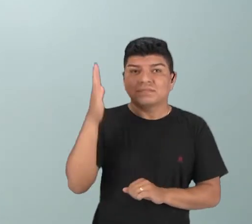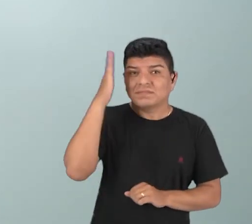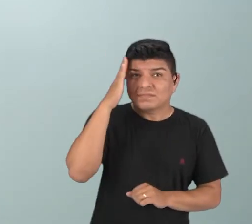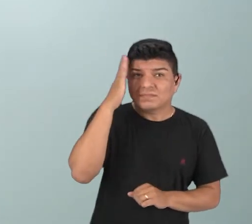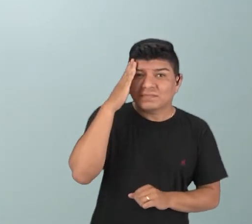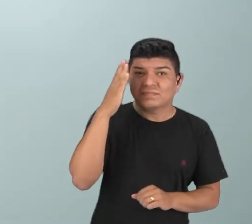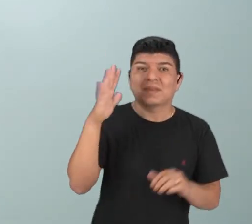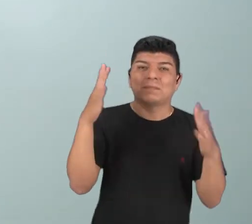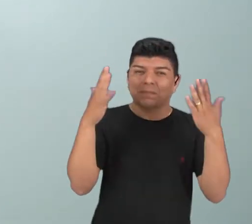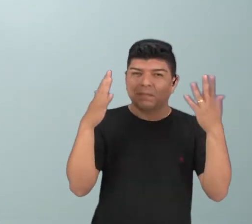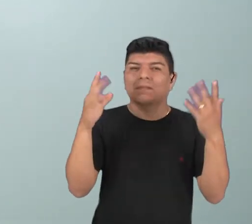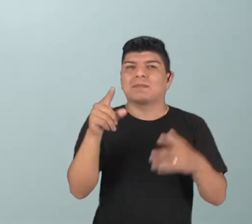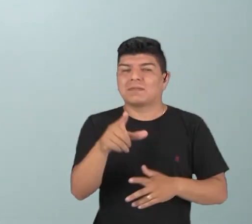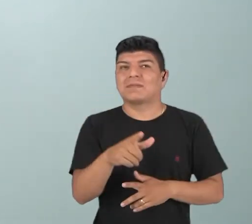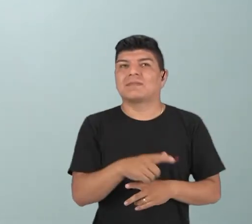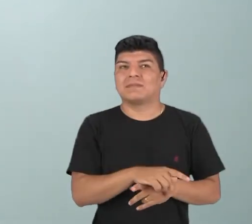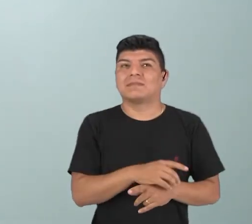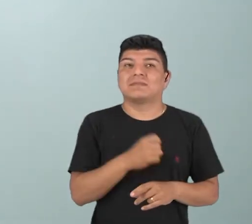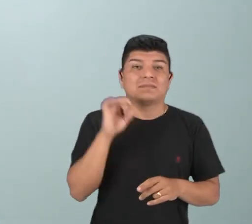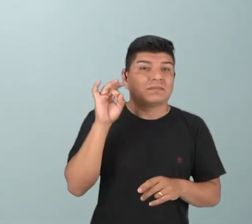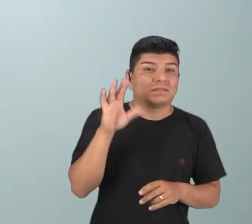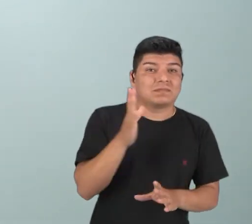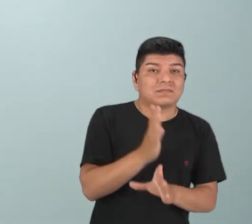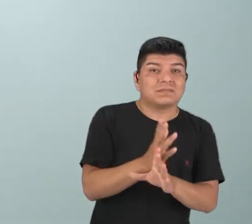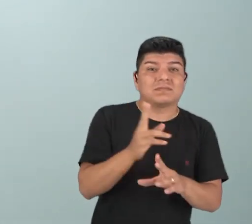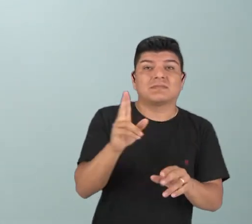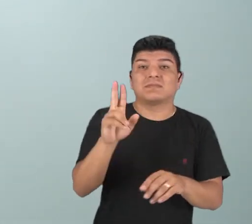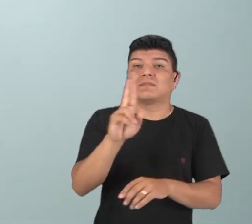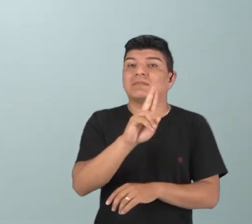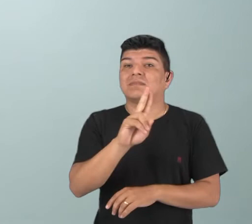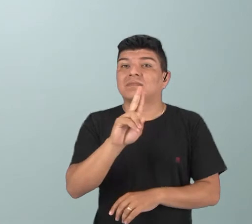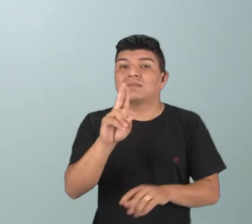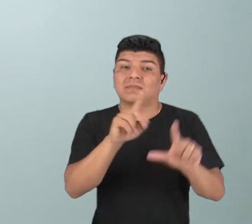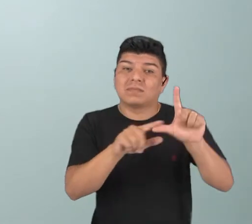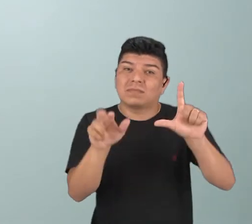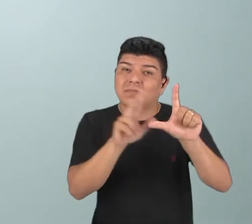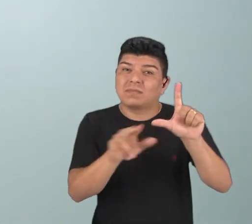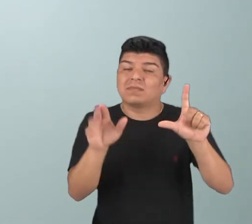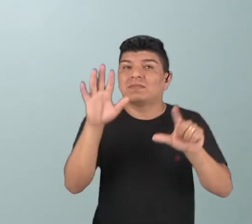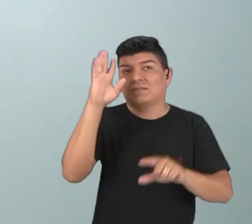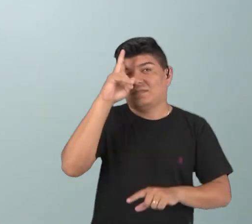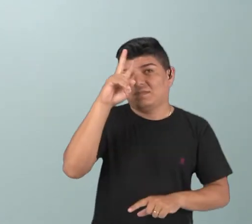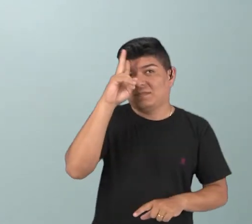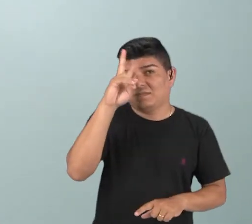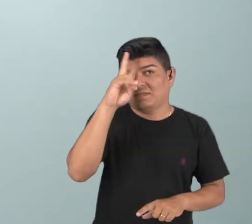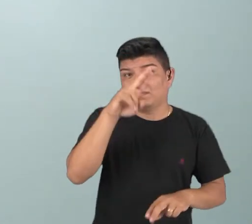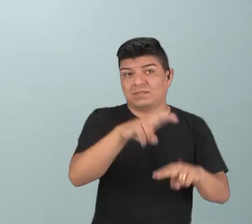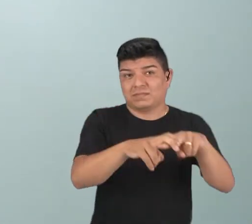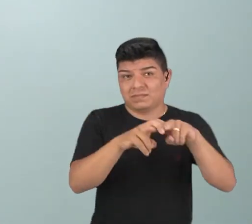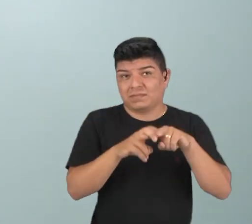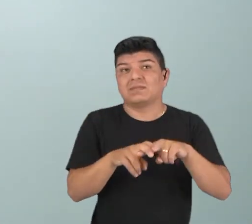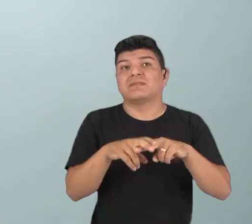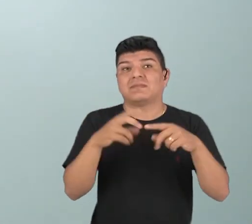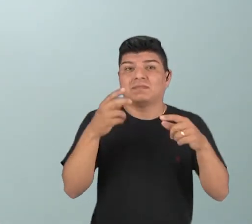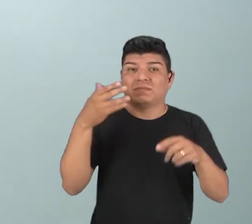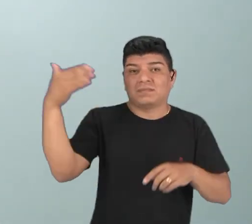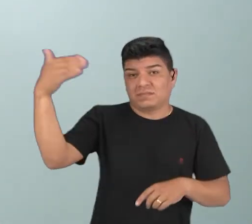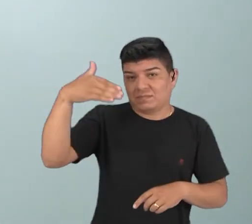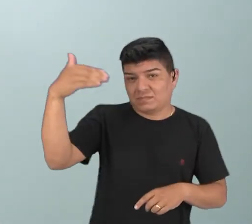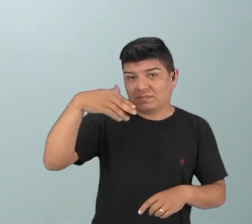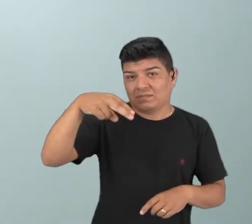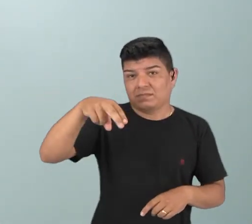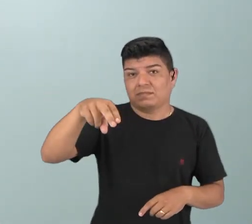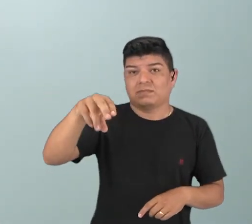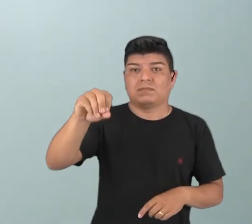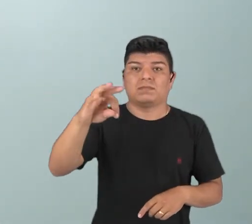sei, parabéns para você. Então, só pela melodia da música você conseguiu lembrar. Então, a melodia da música é essa sequência de